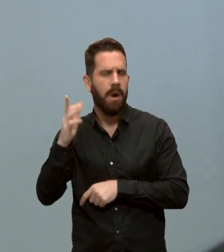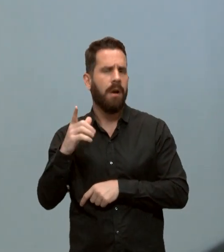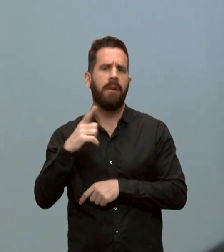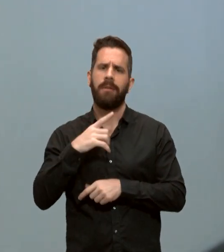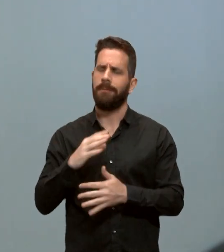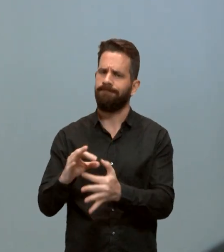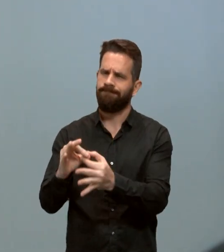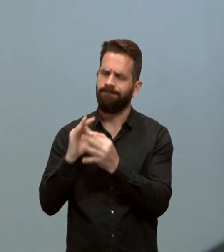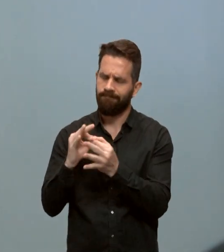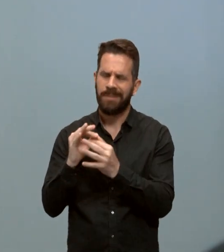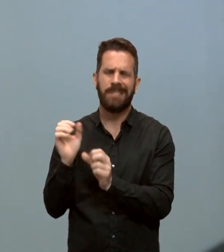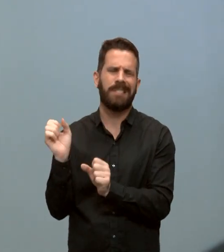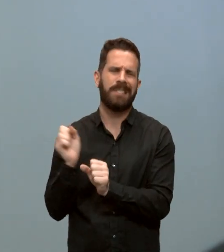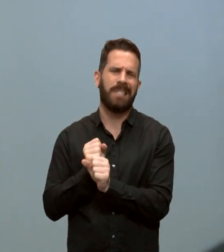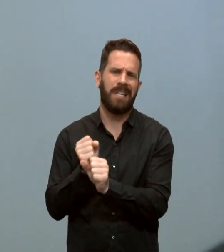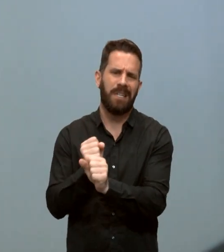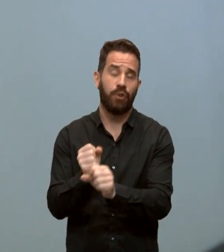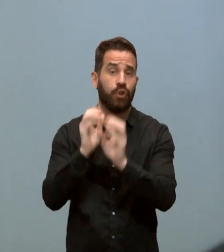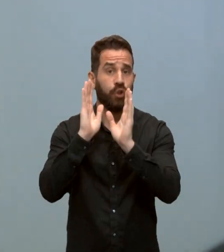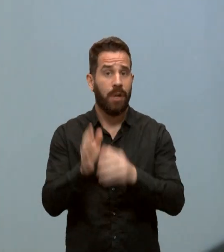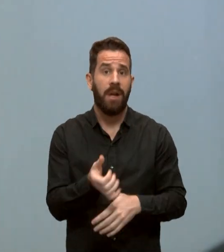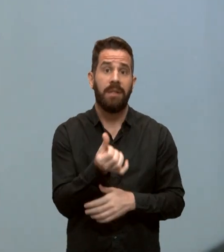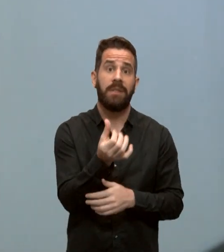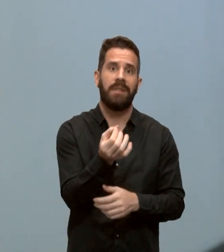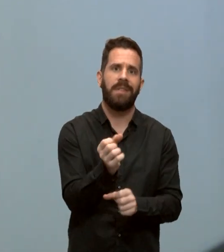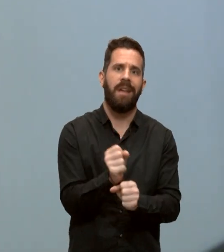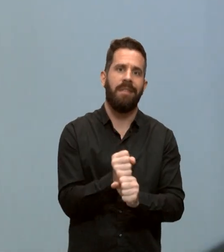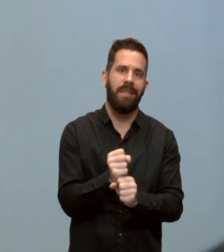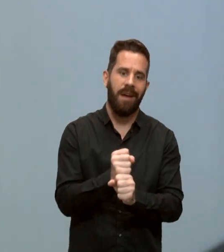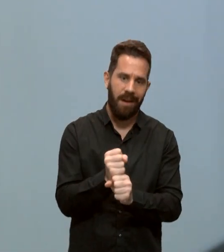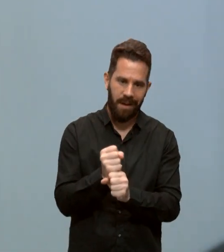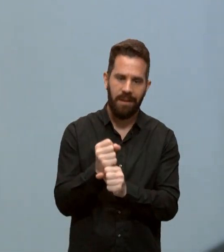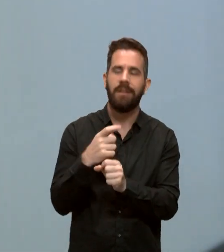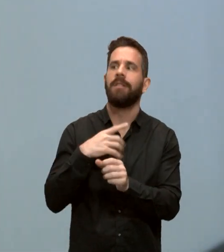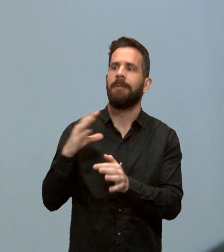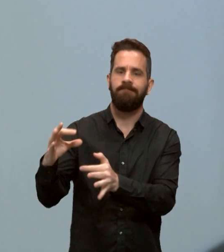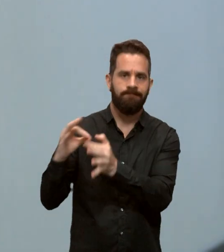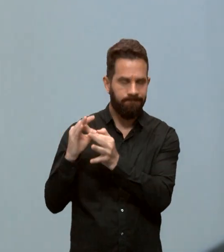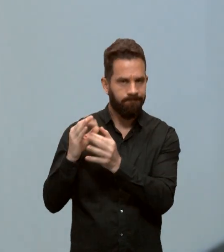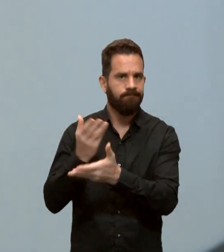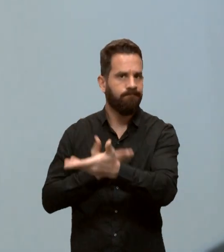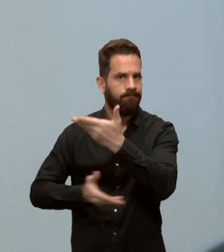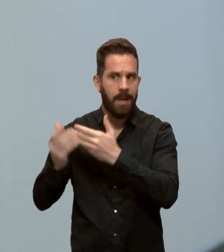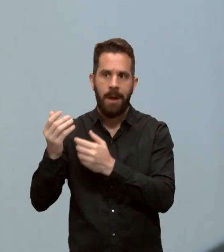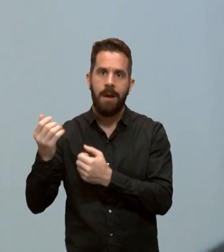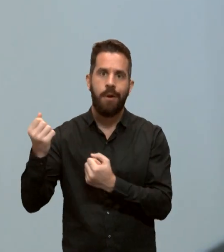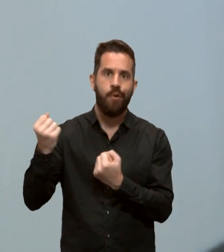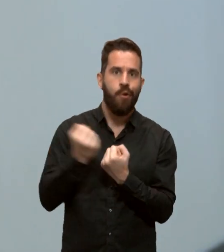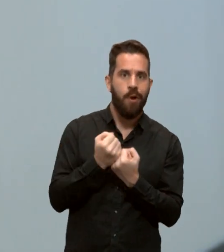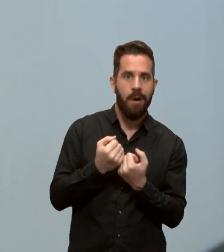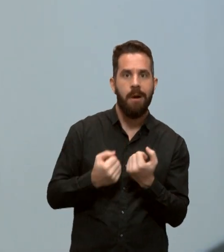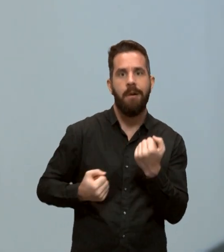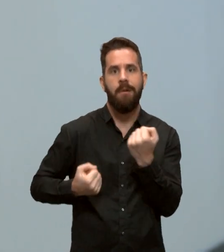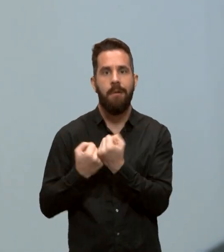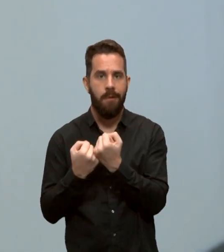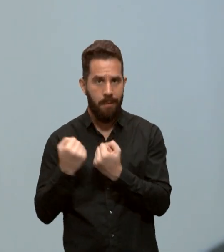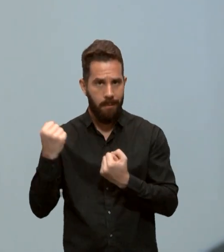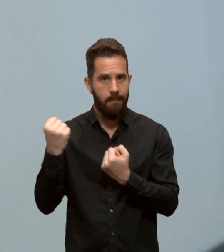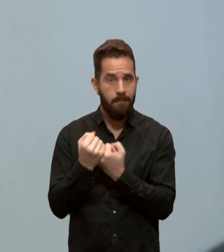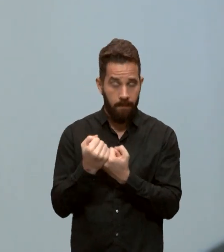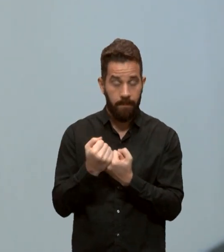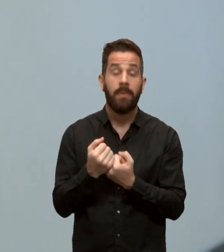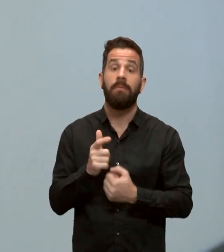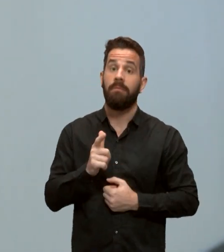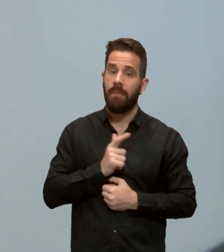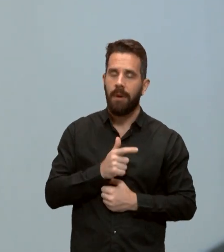muitos anos. Faz 60 anos que a gente tem uma cooperação muito estreita em temas como